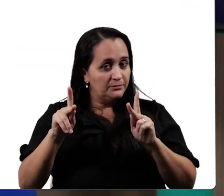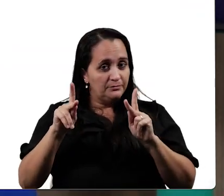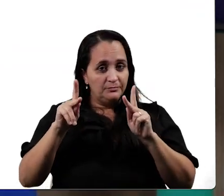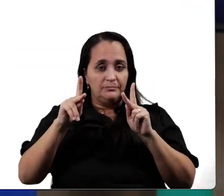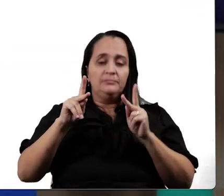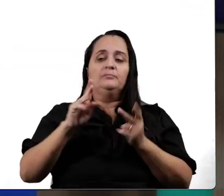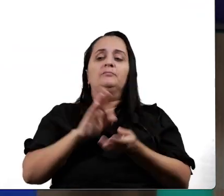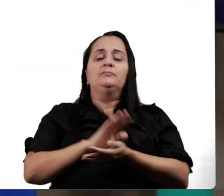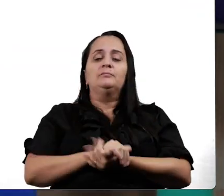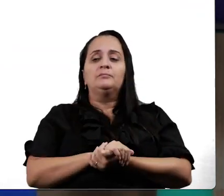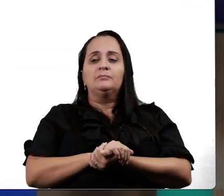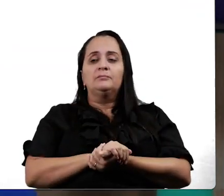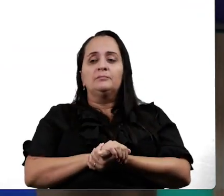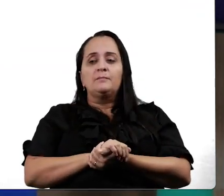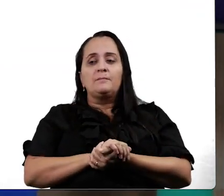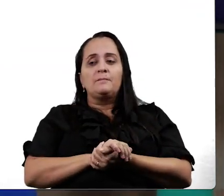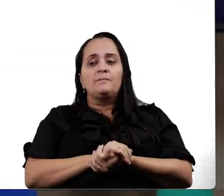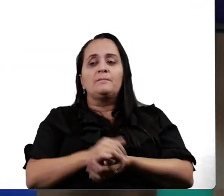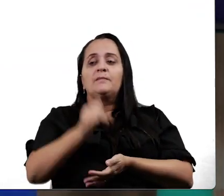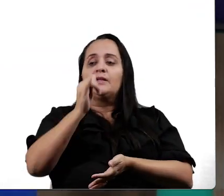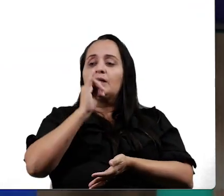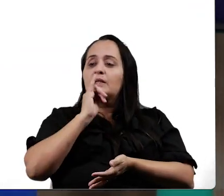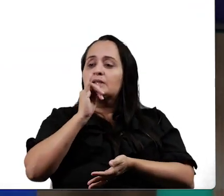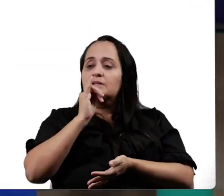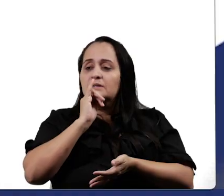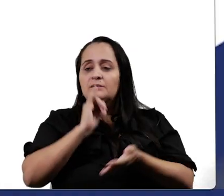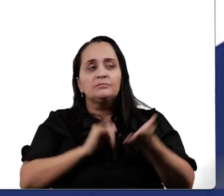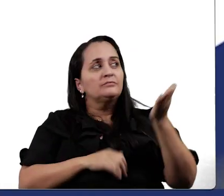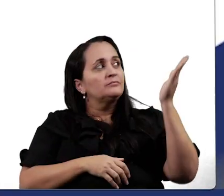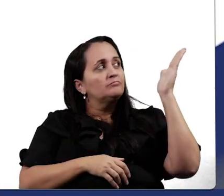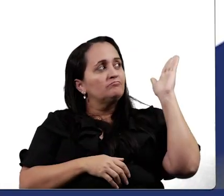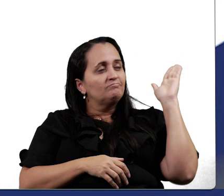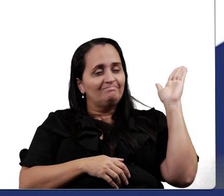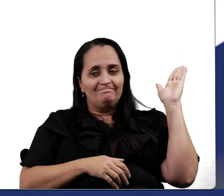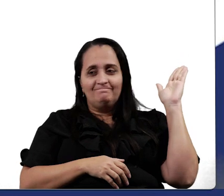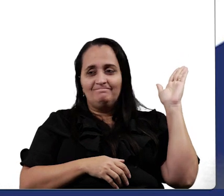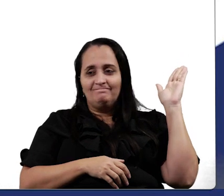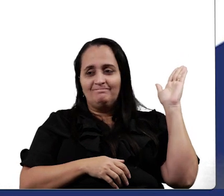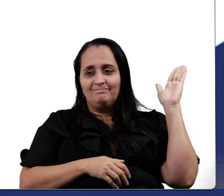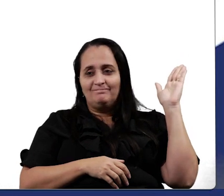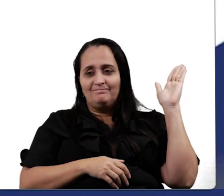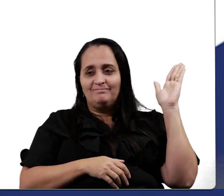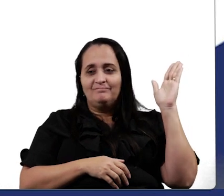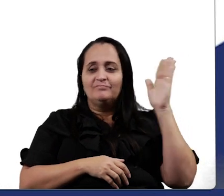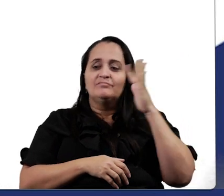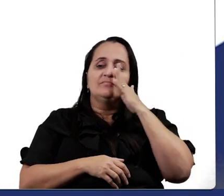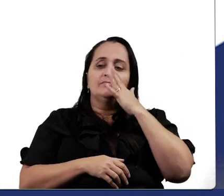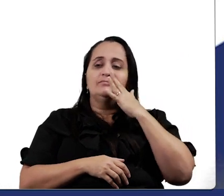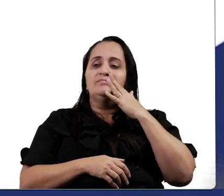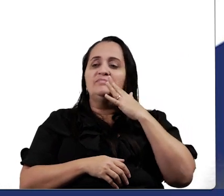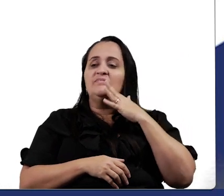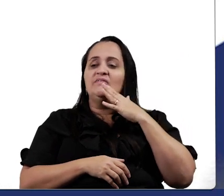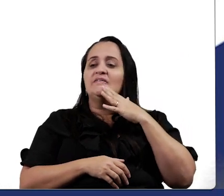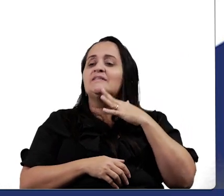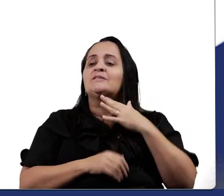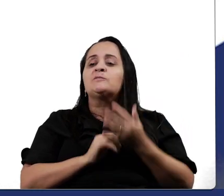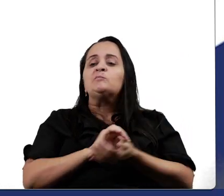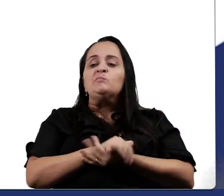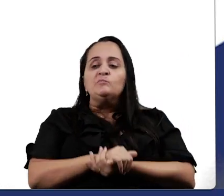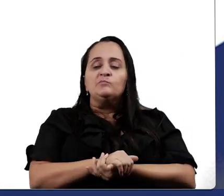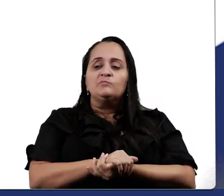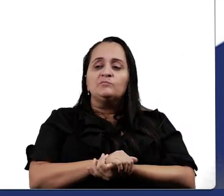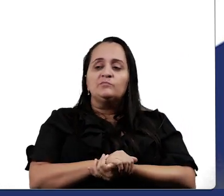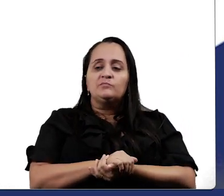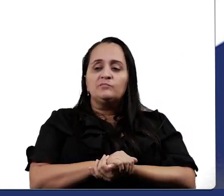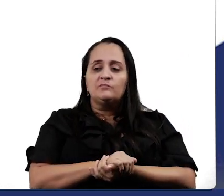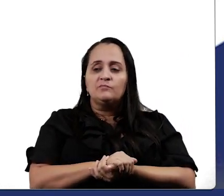Ok olha aqui o exemplo aqui ó 1 2